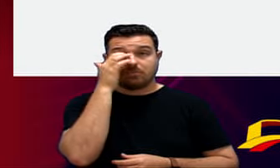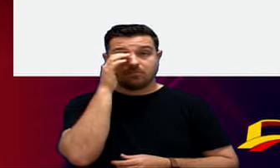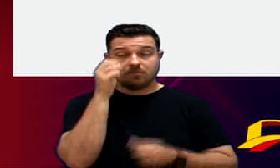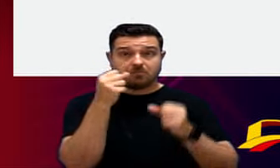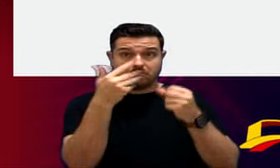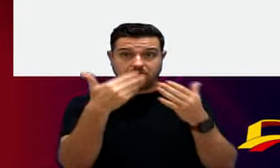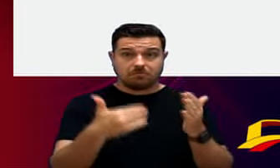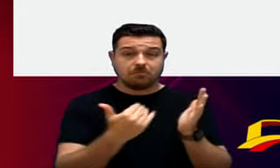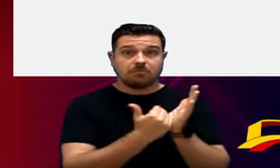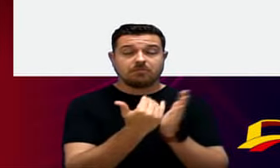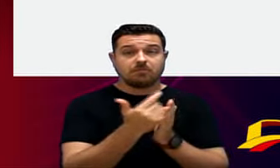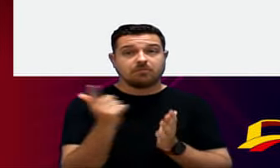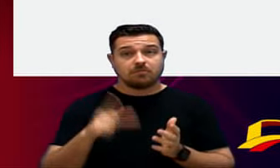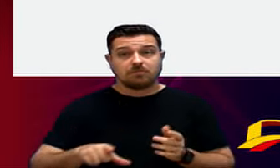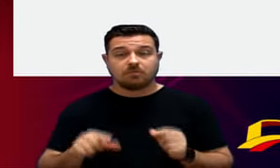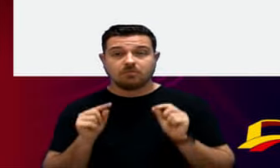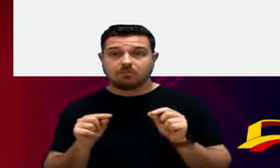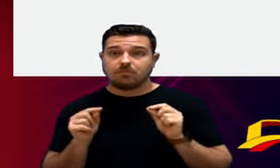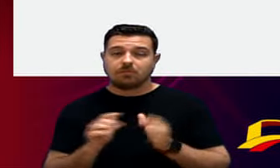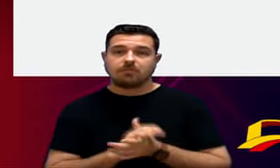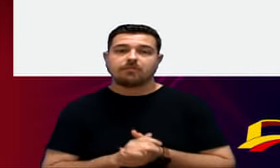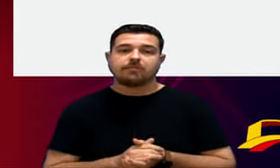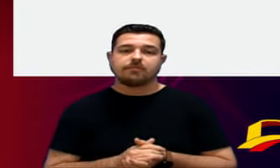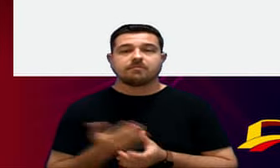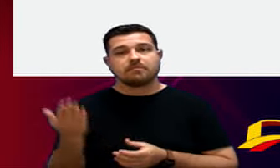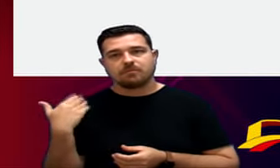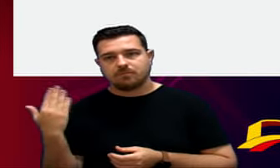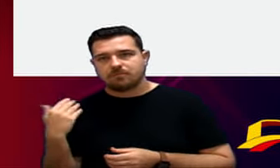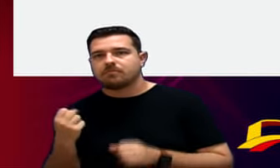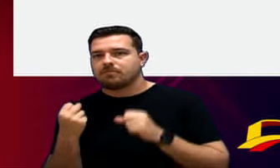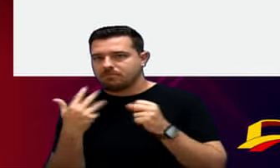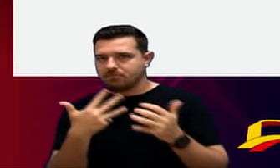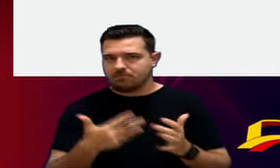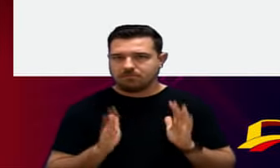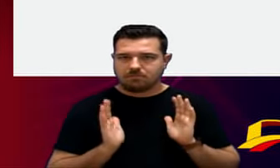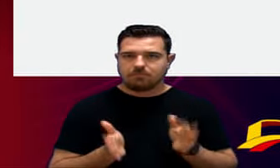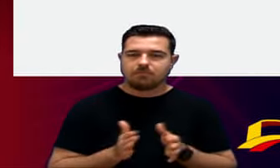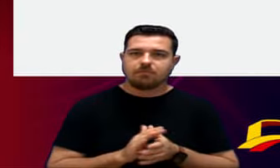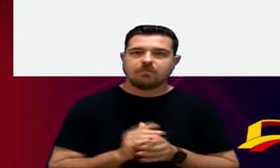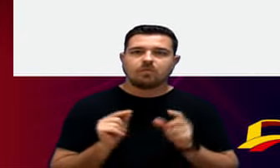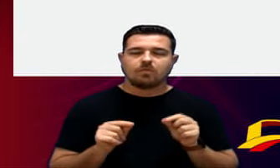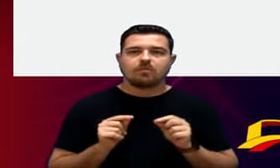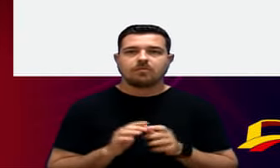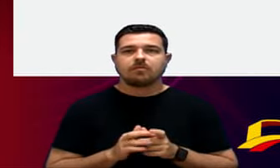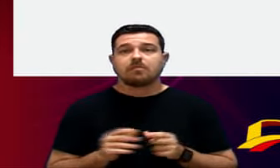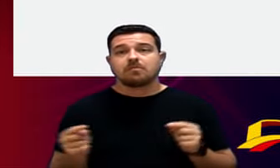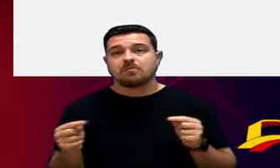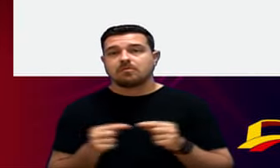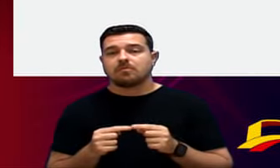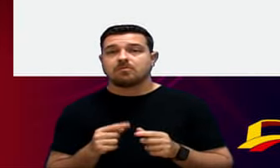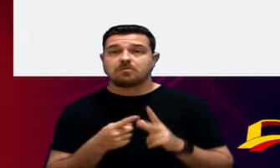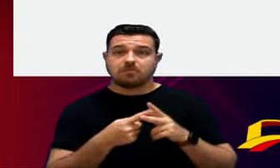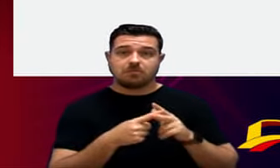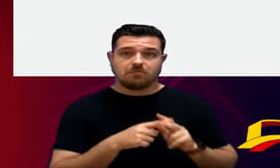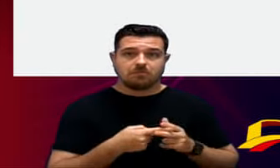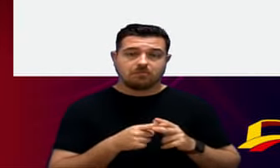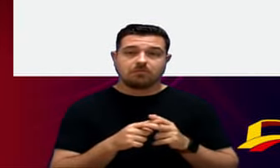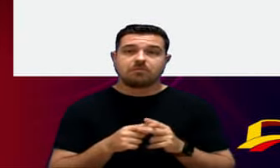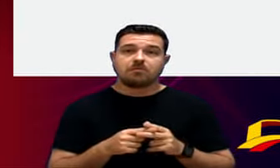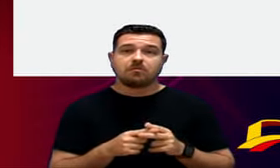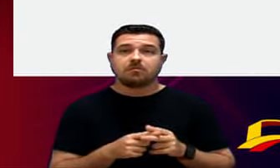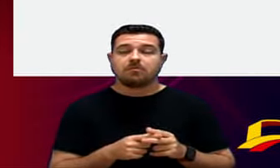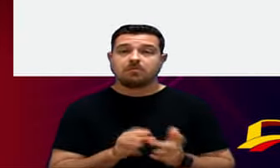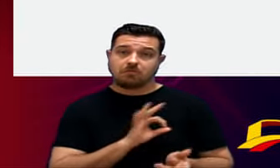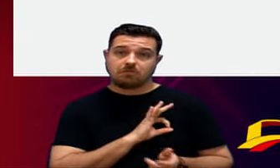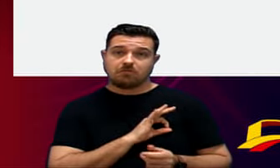explicando novamente eh como já tive uma outra oportunidade nessa casa de leis que com relação à manutenção da junta de Serviço